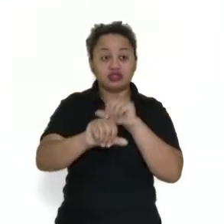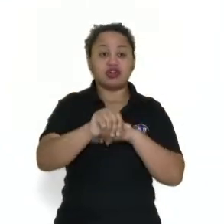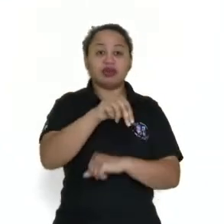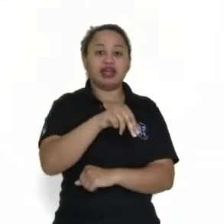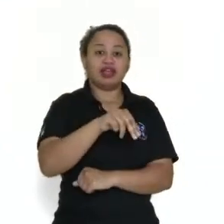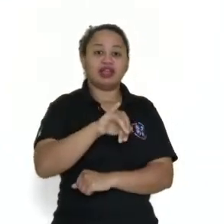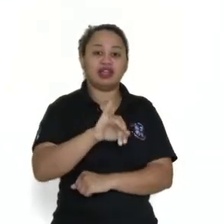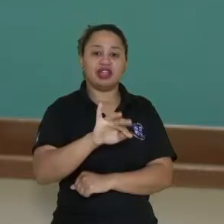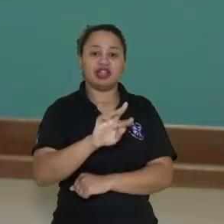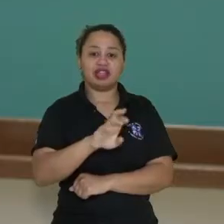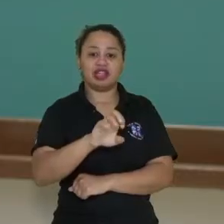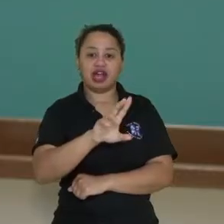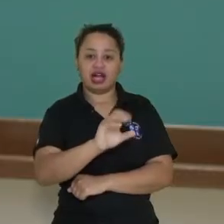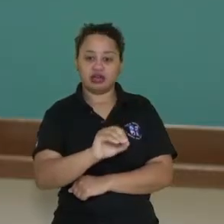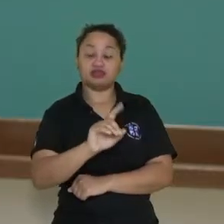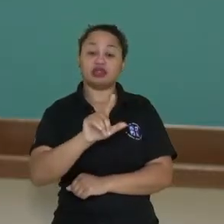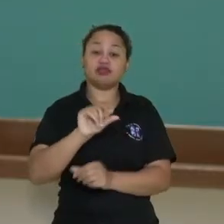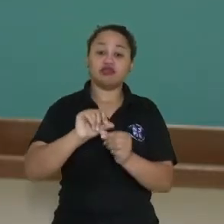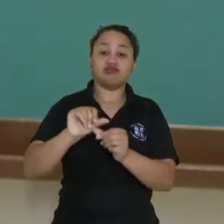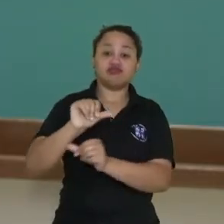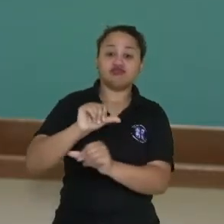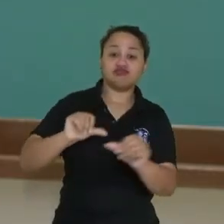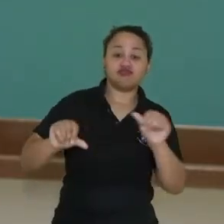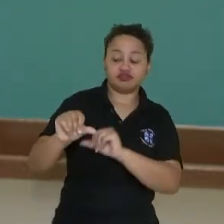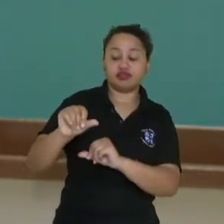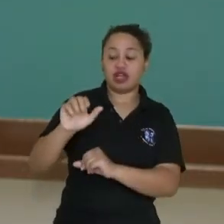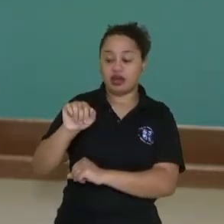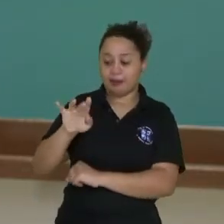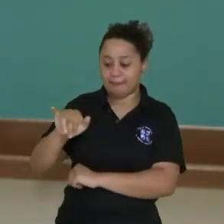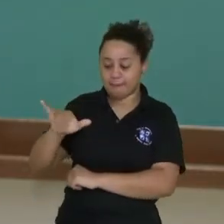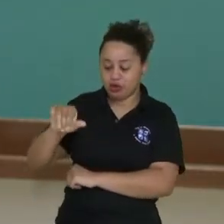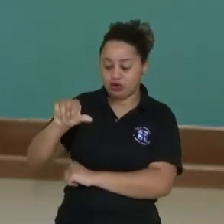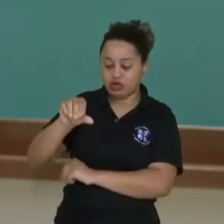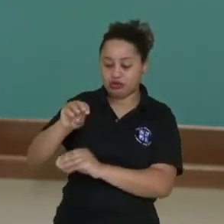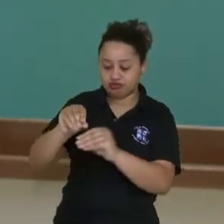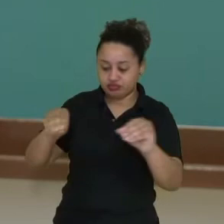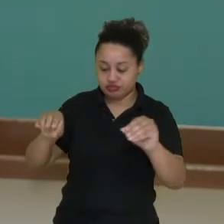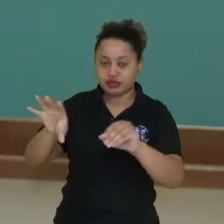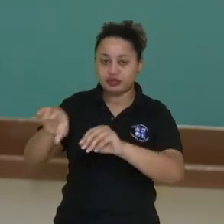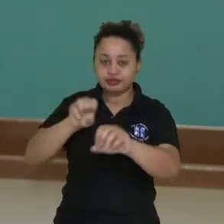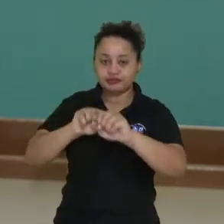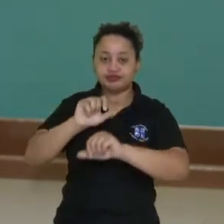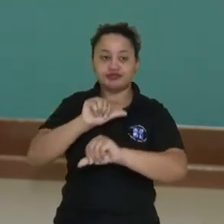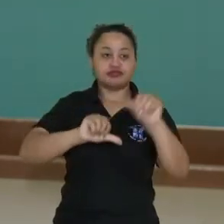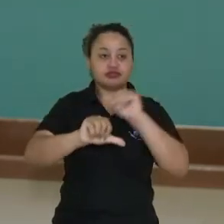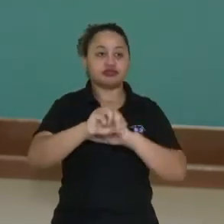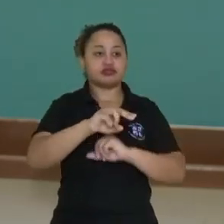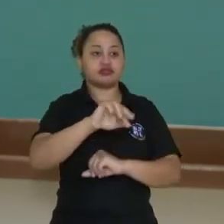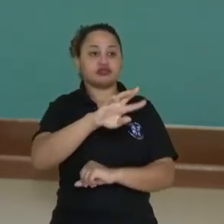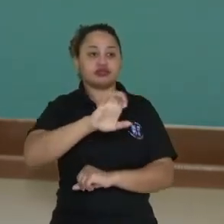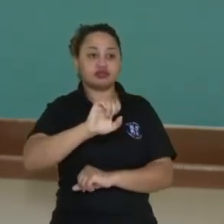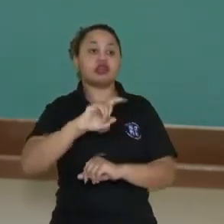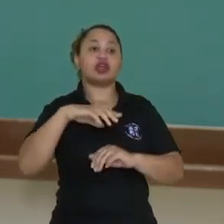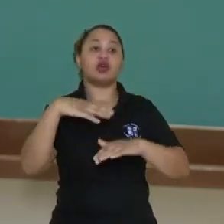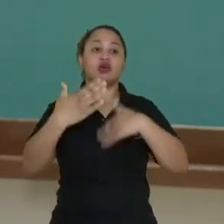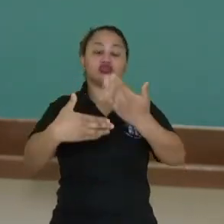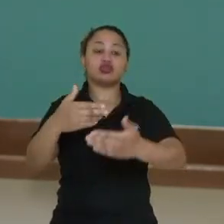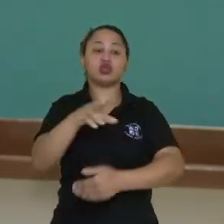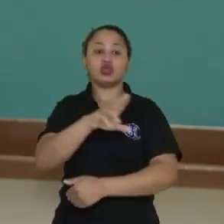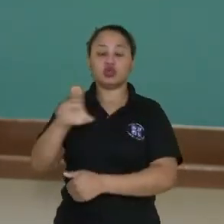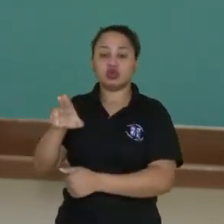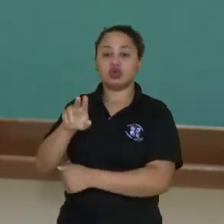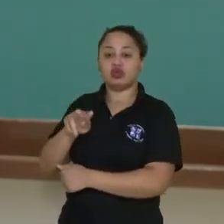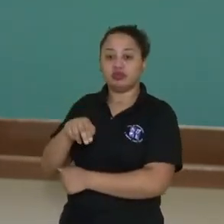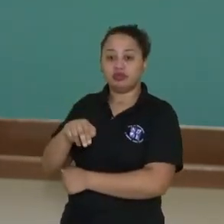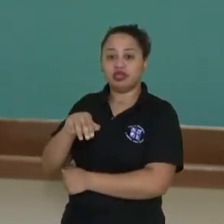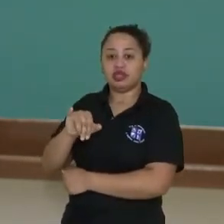Então, elas fazem essa conversão, pegam a amônia do solo e transformam em nitrato. A esse processo damos o nome de nitrificação. Então, é